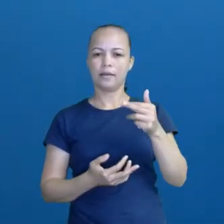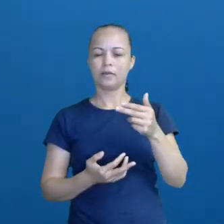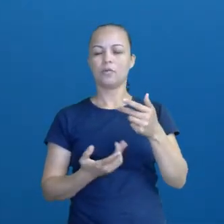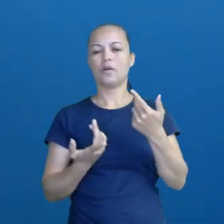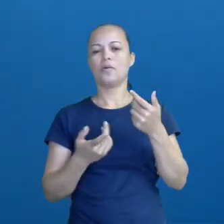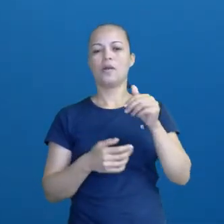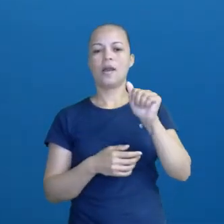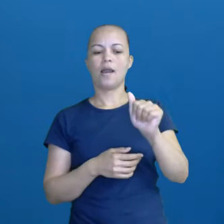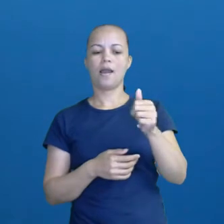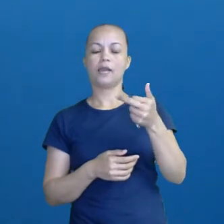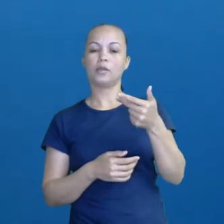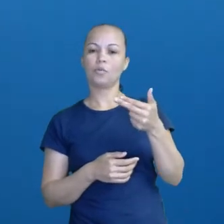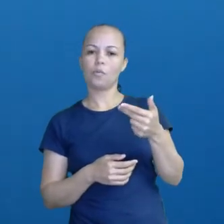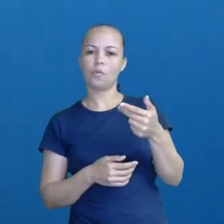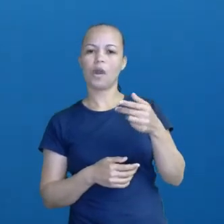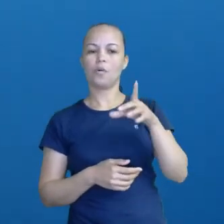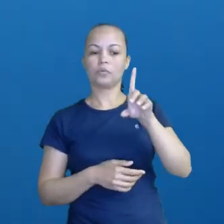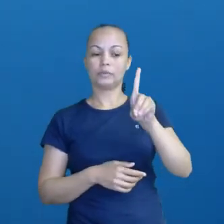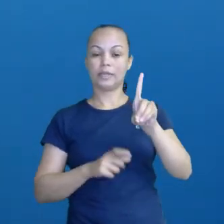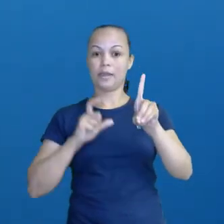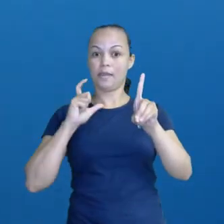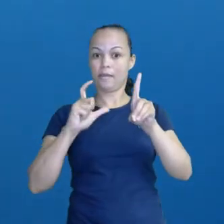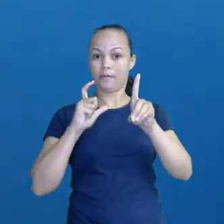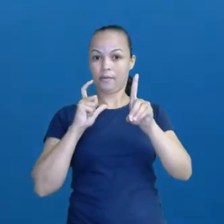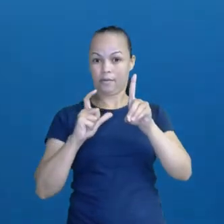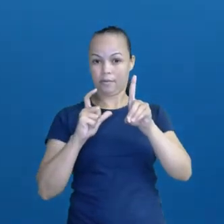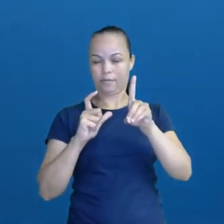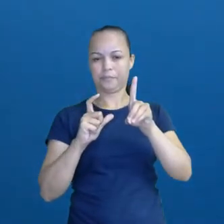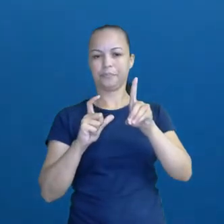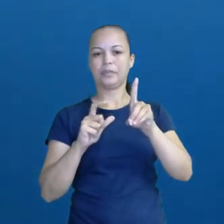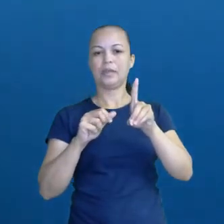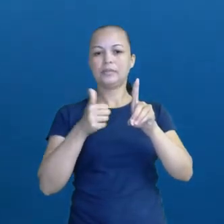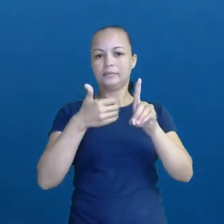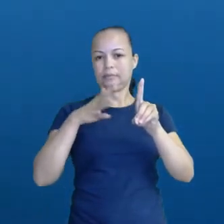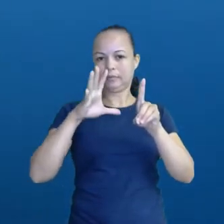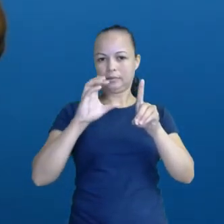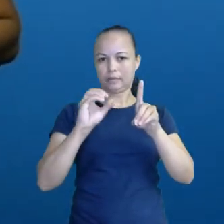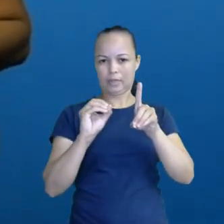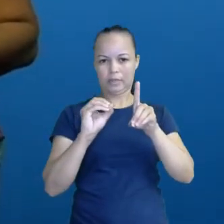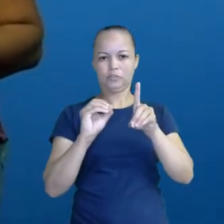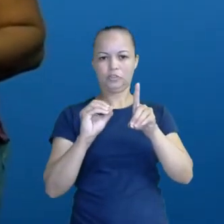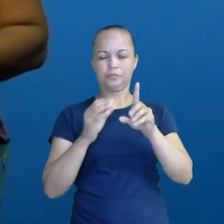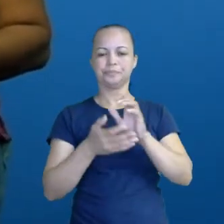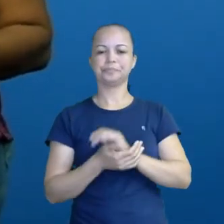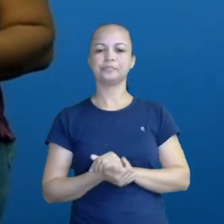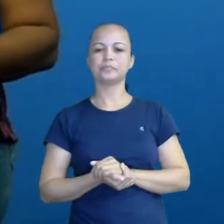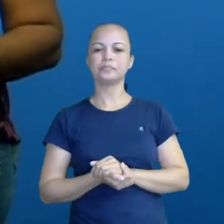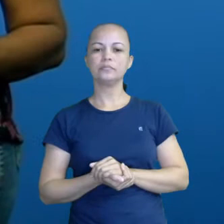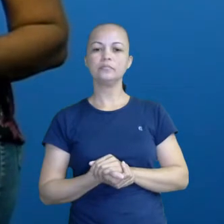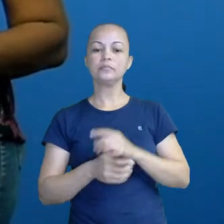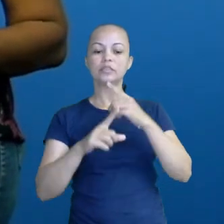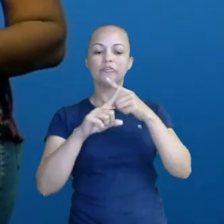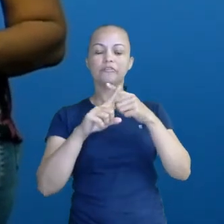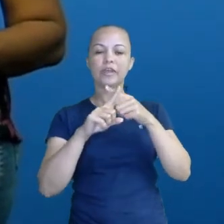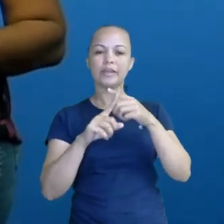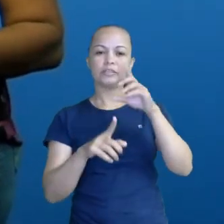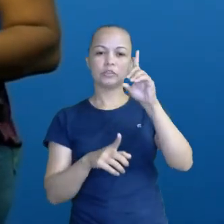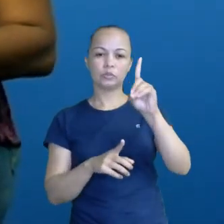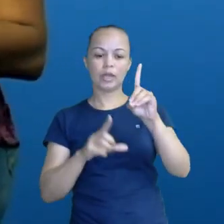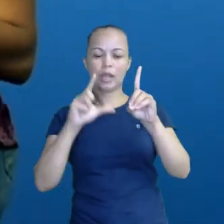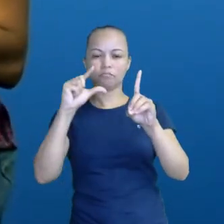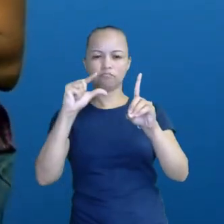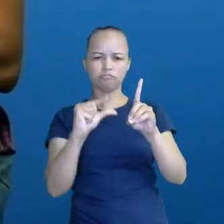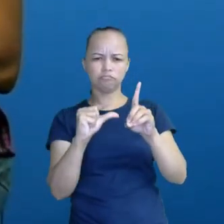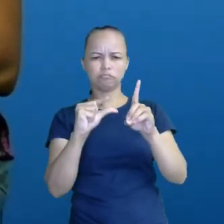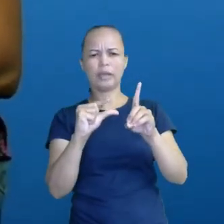meu losango vai ser igual o de maior que vai ser quem 10 vezes o